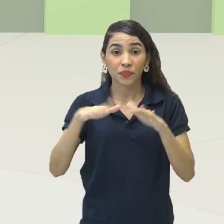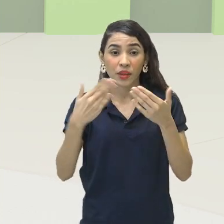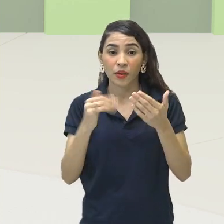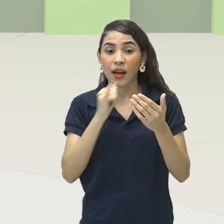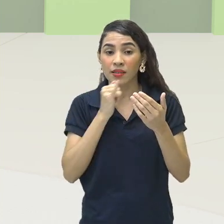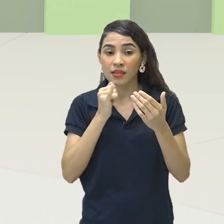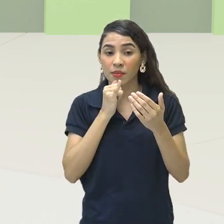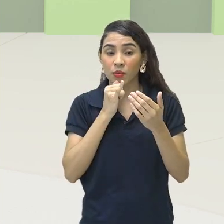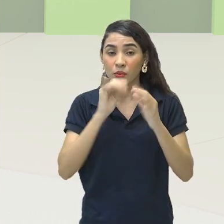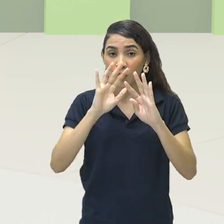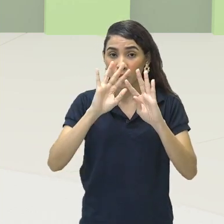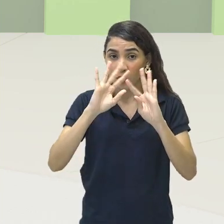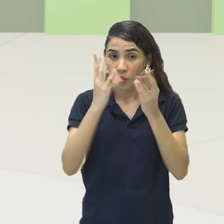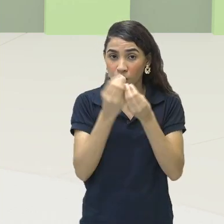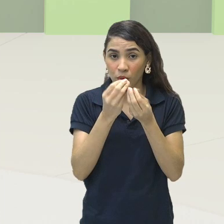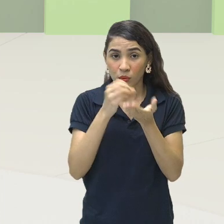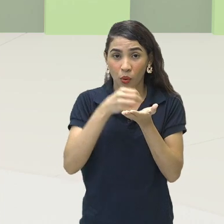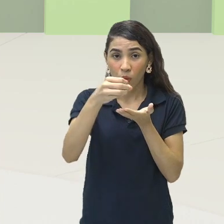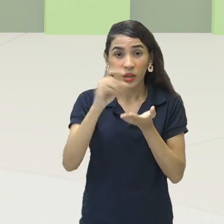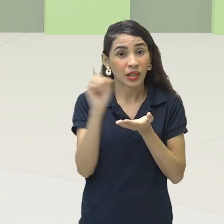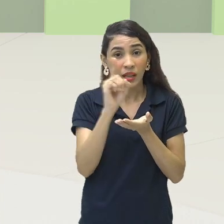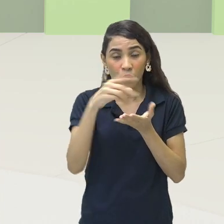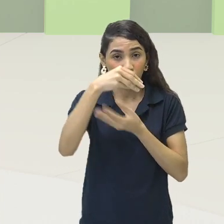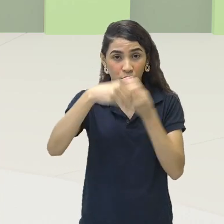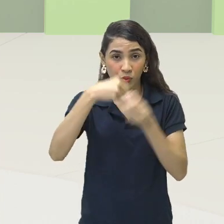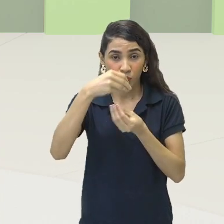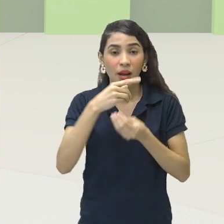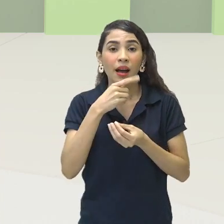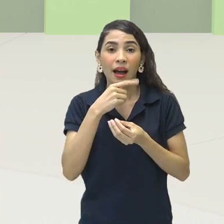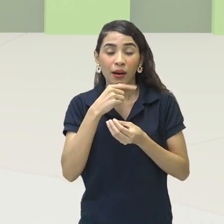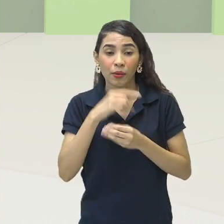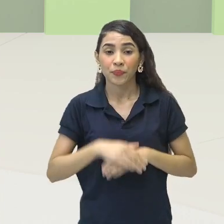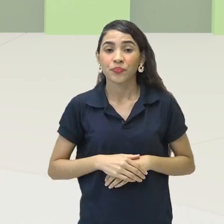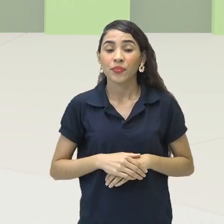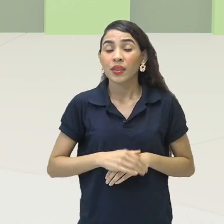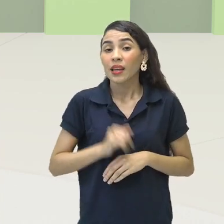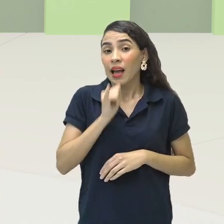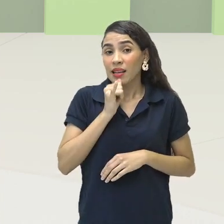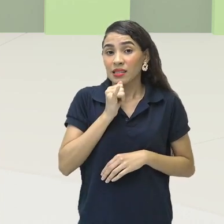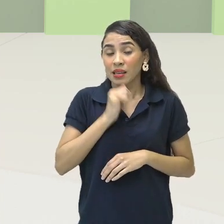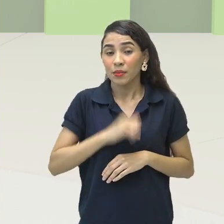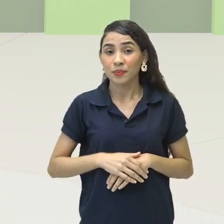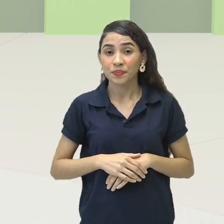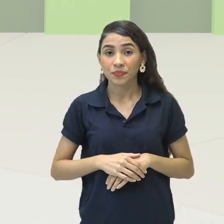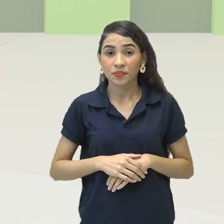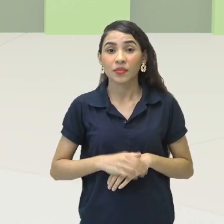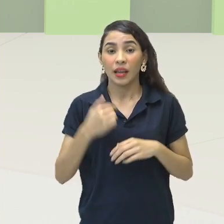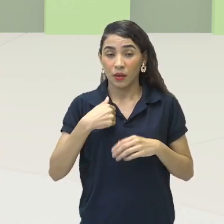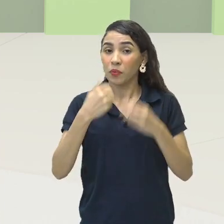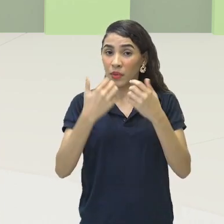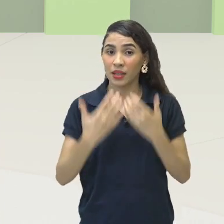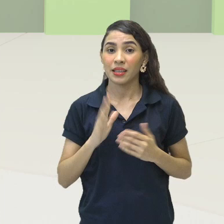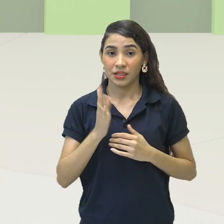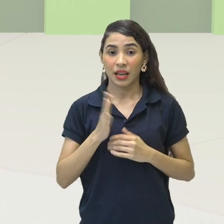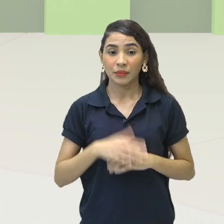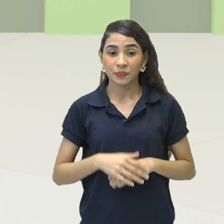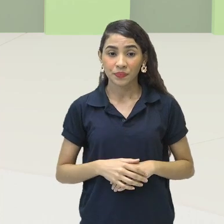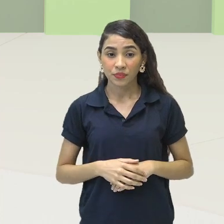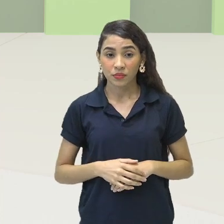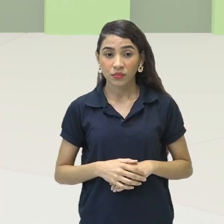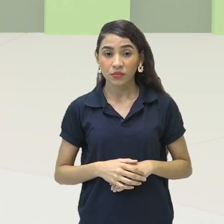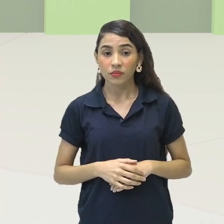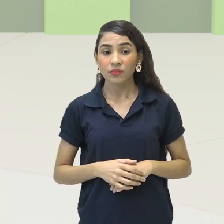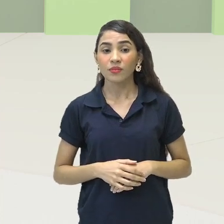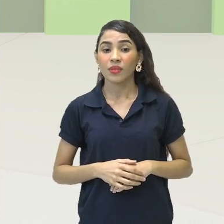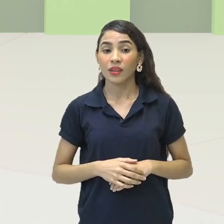compostos orgânicos não vão se misturar com água. Um clássico exemplo é o que eu acabei de falar para vocês.